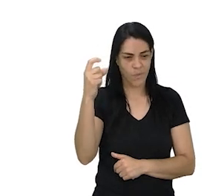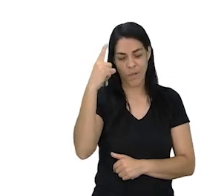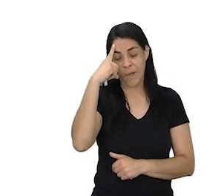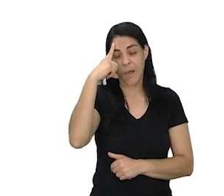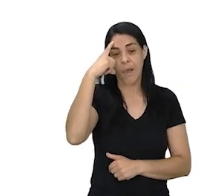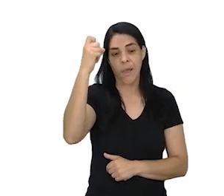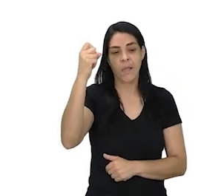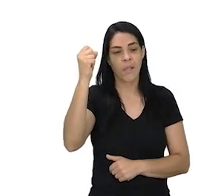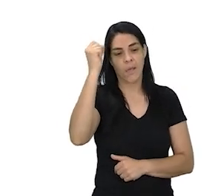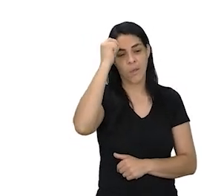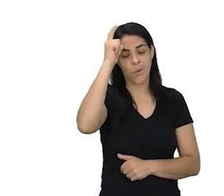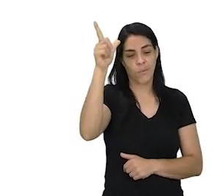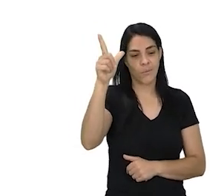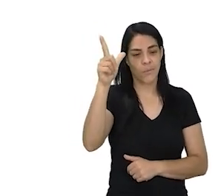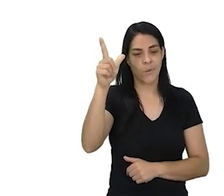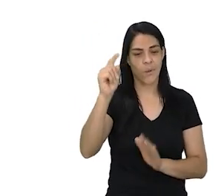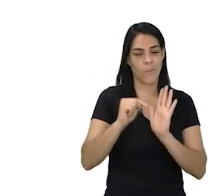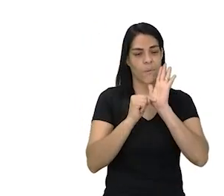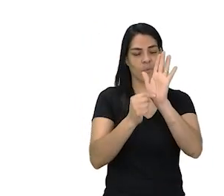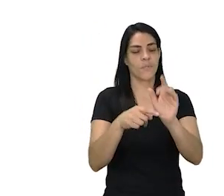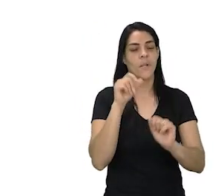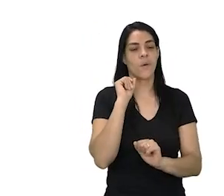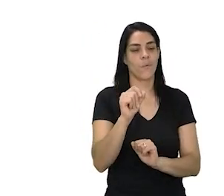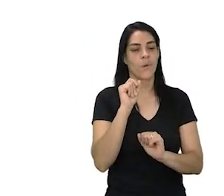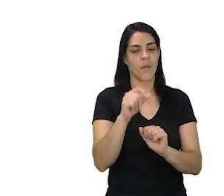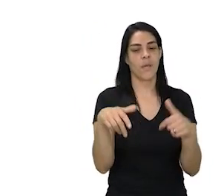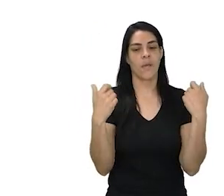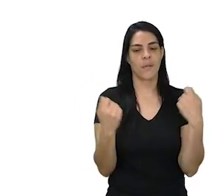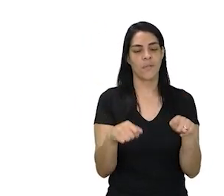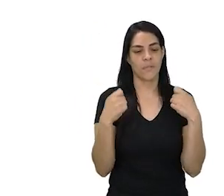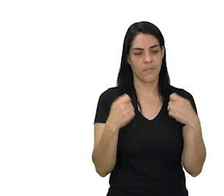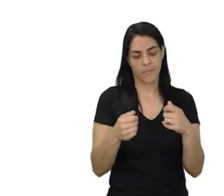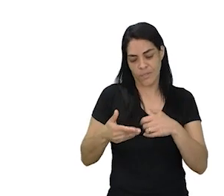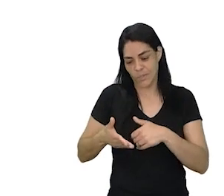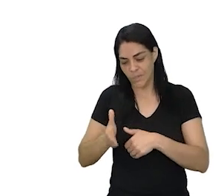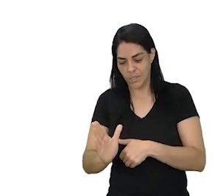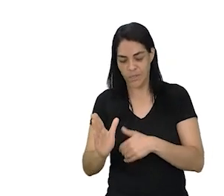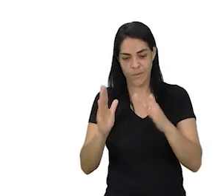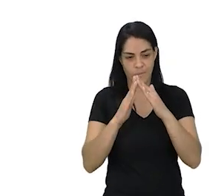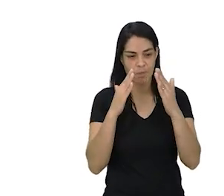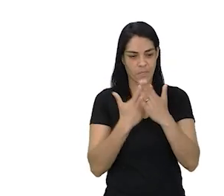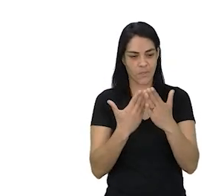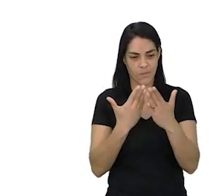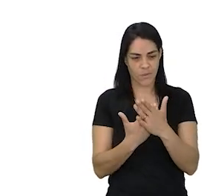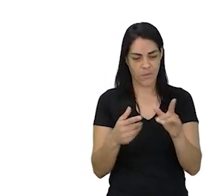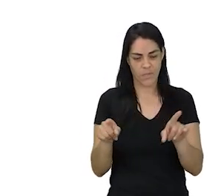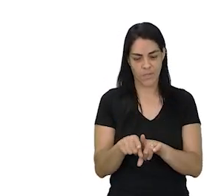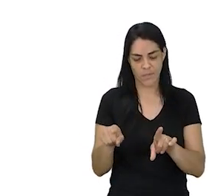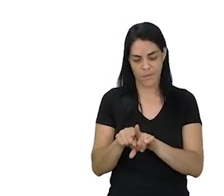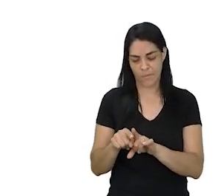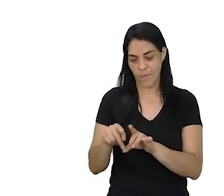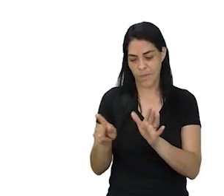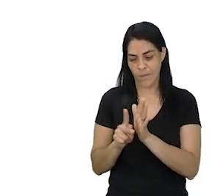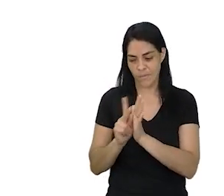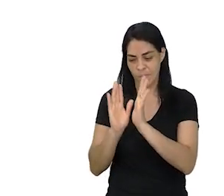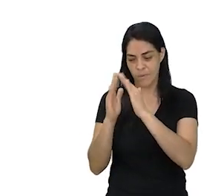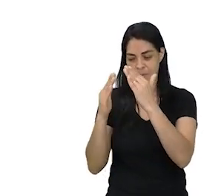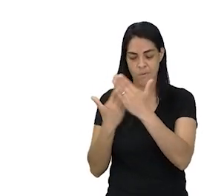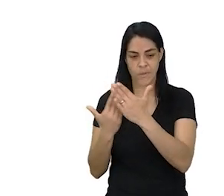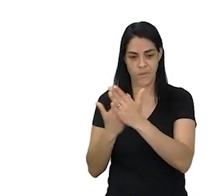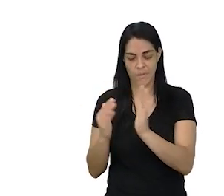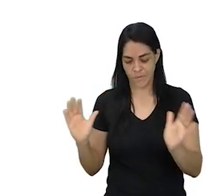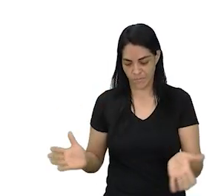para indicar a necessidade de a escola contemplar e valorizar